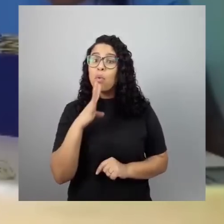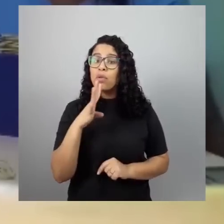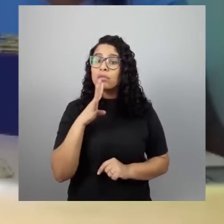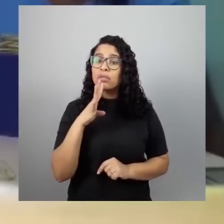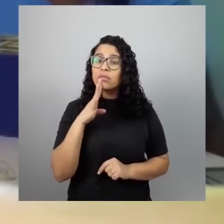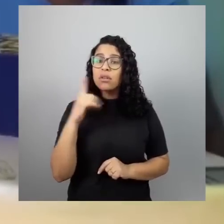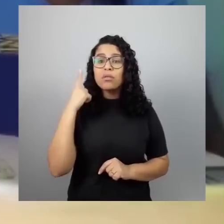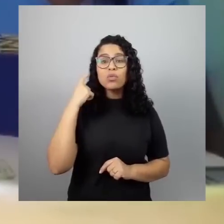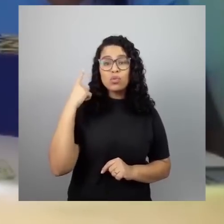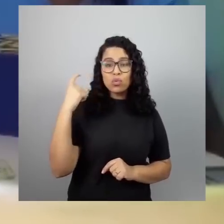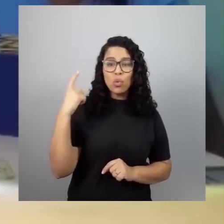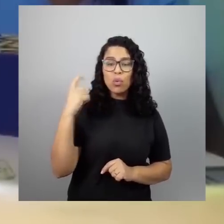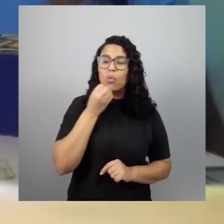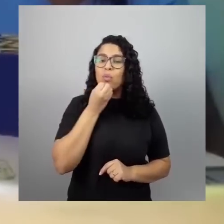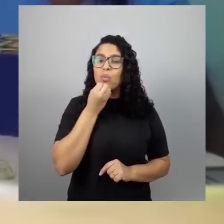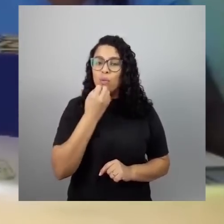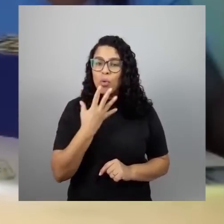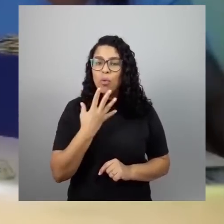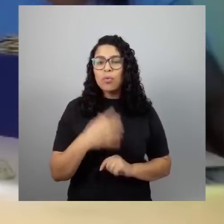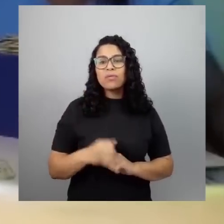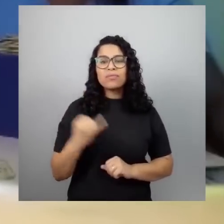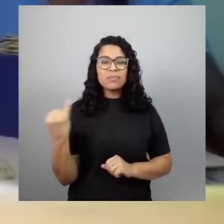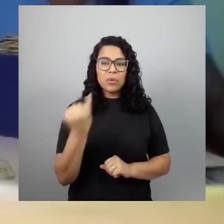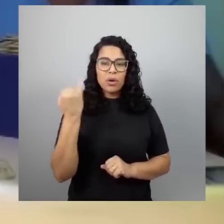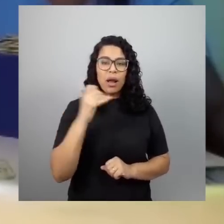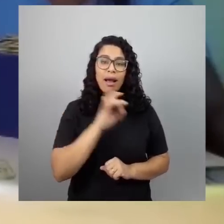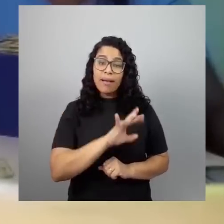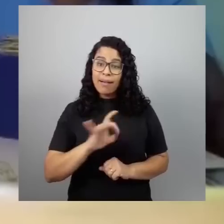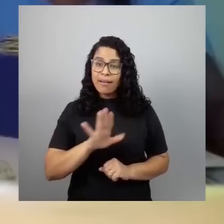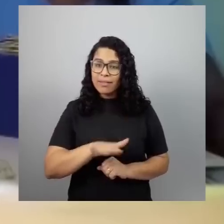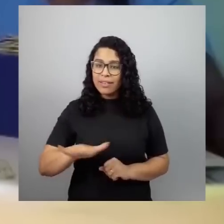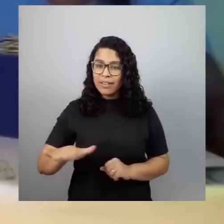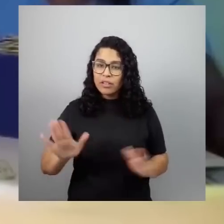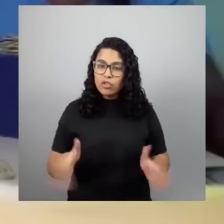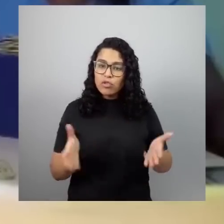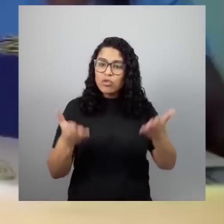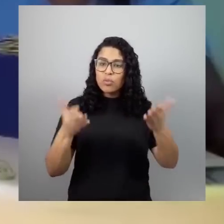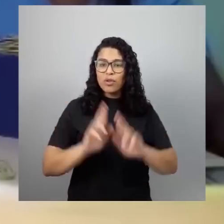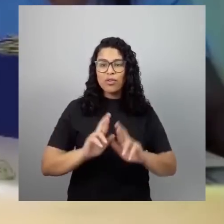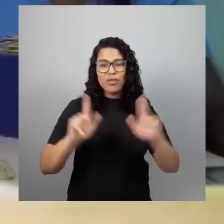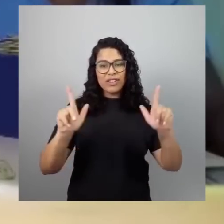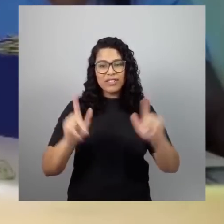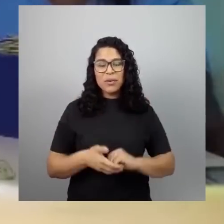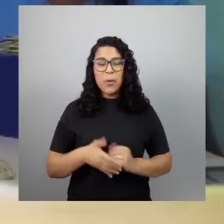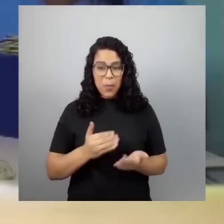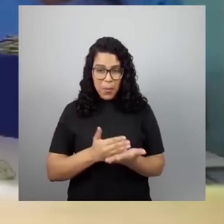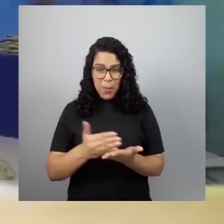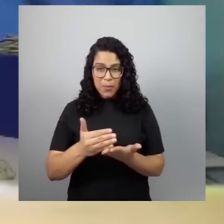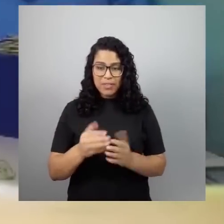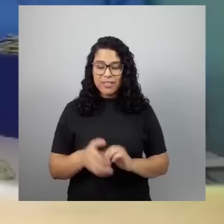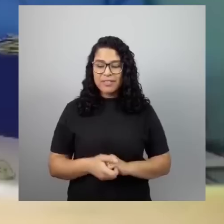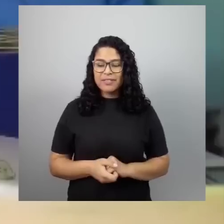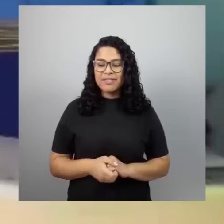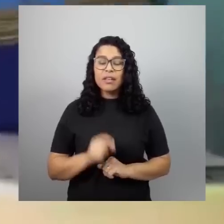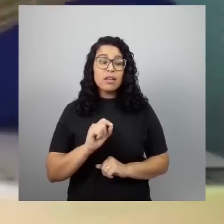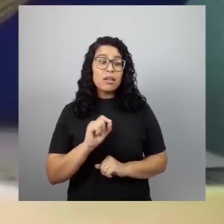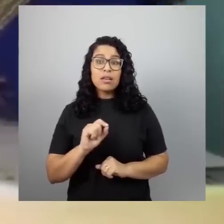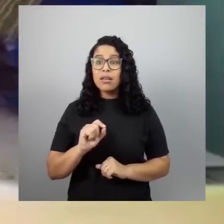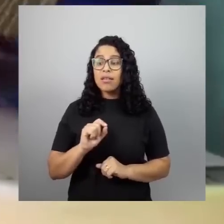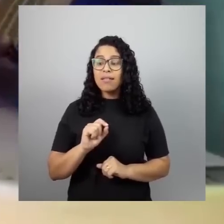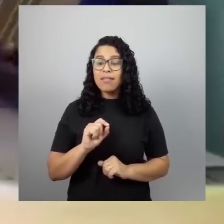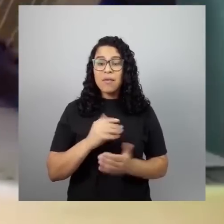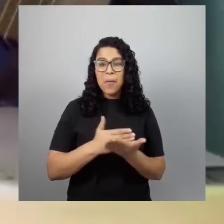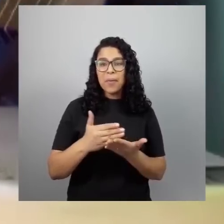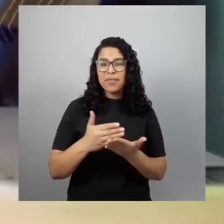o conhecimento dos sons, tá bom? Então cada criança vai ser estimulada de uma maneira, tá bom? Então vamos começar? Quem vai se arriscar a